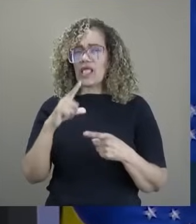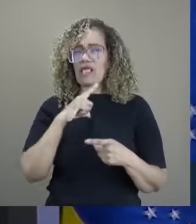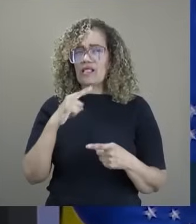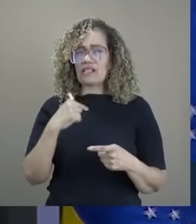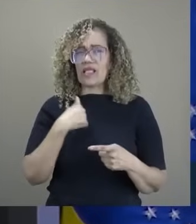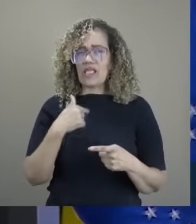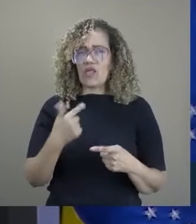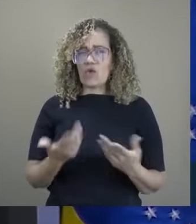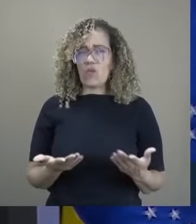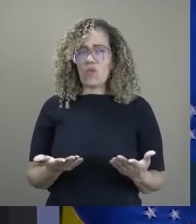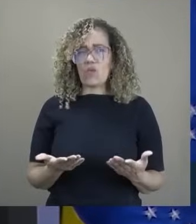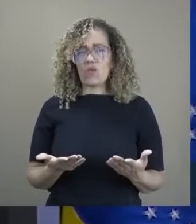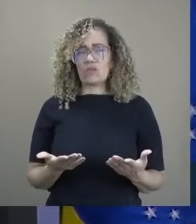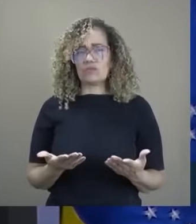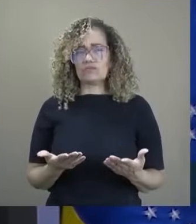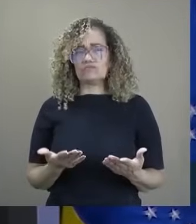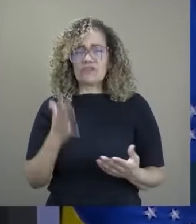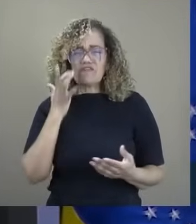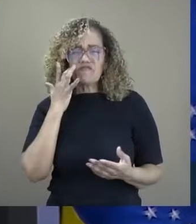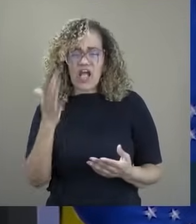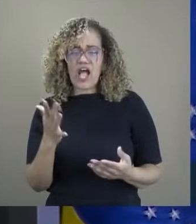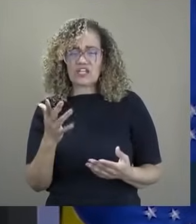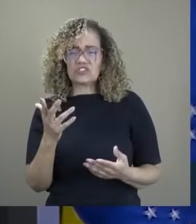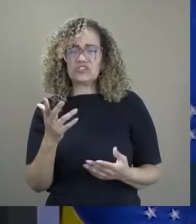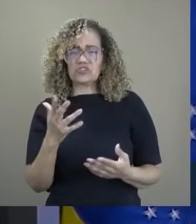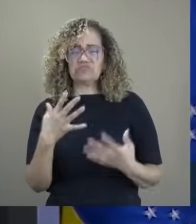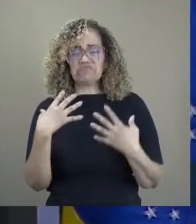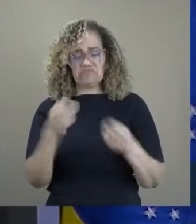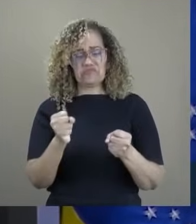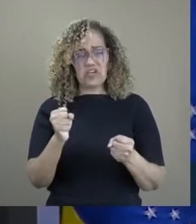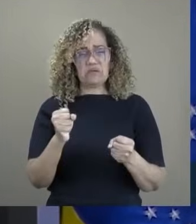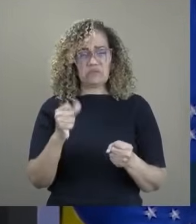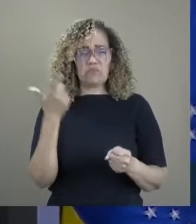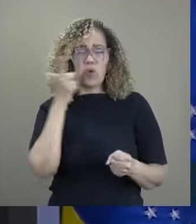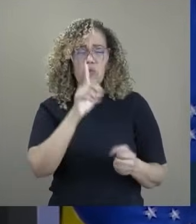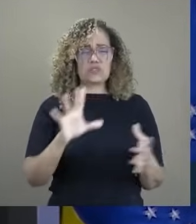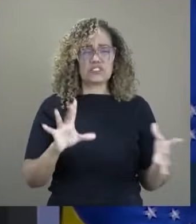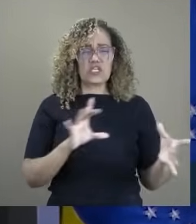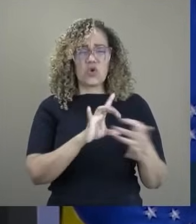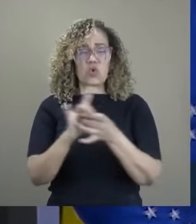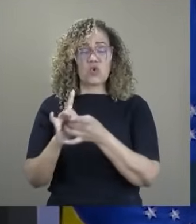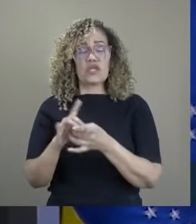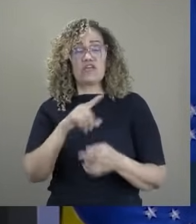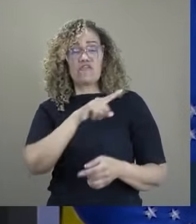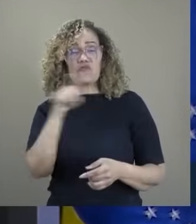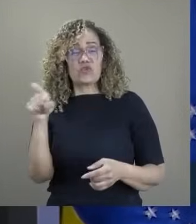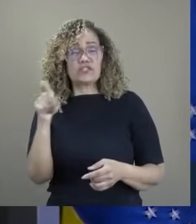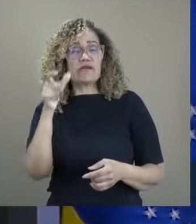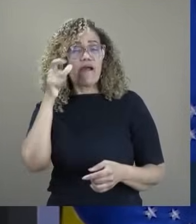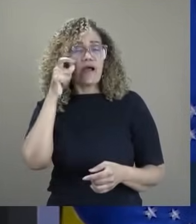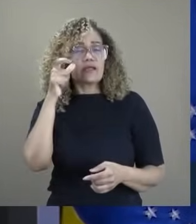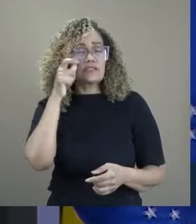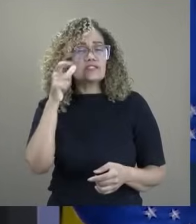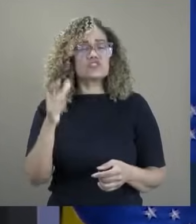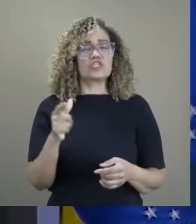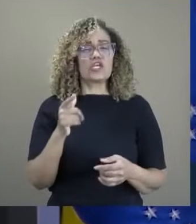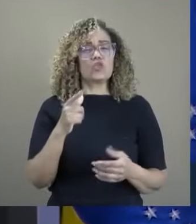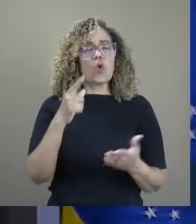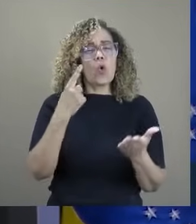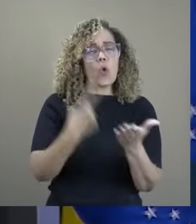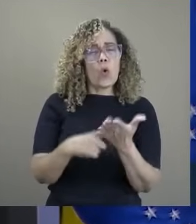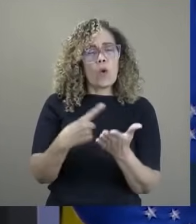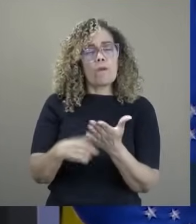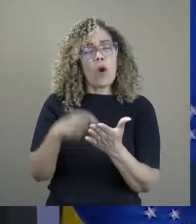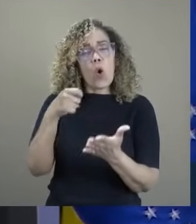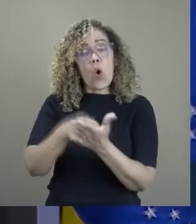nós vamos conseguir nos unir se nada está unido você que está assistindo aí tá cobrando do Senado nós estamos